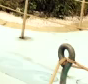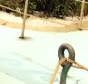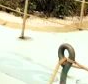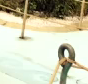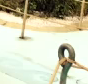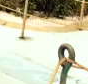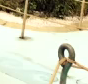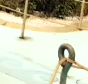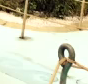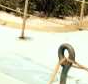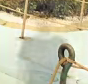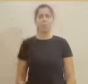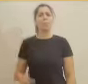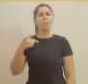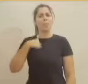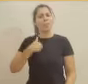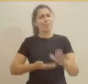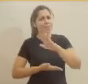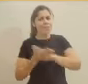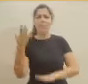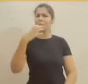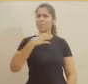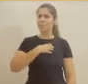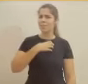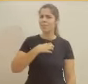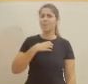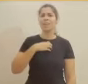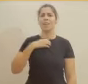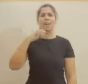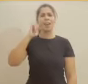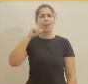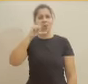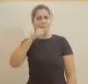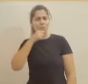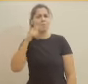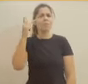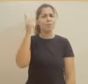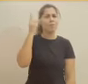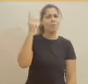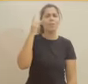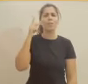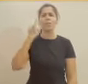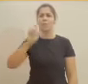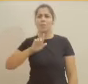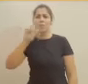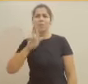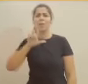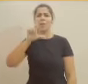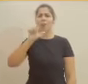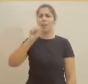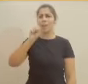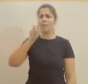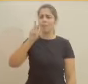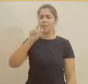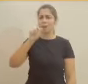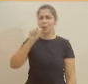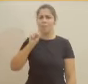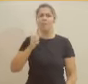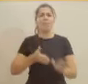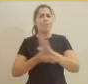sempre para melhor. Viajei para Bahia, Aracaju, São Paulo, Teresópolis, Las Vegas, Miami,